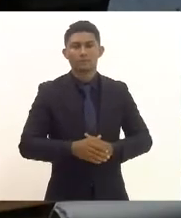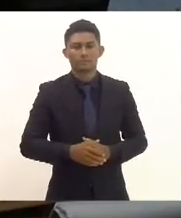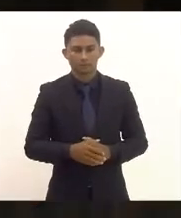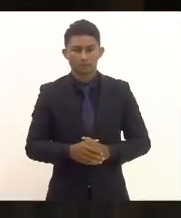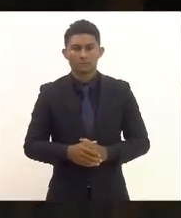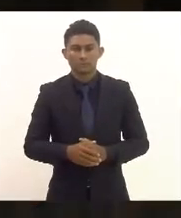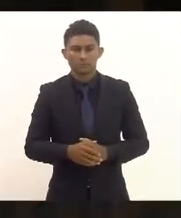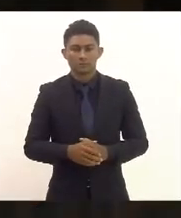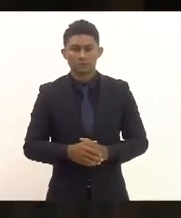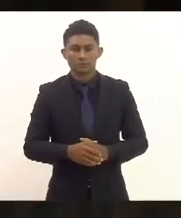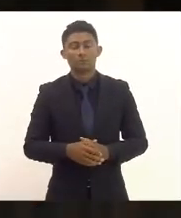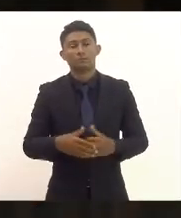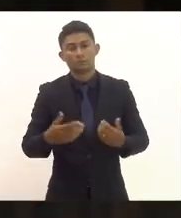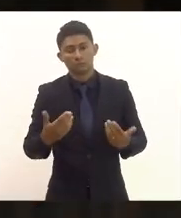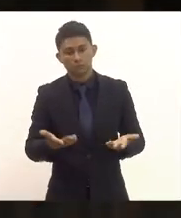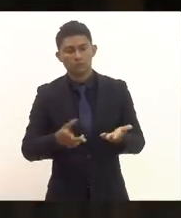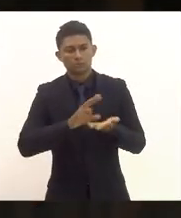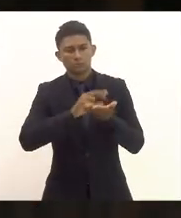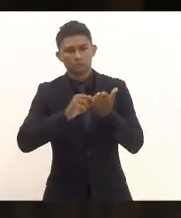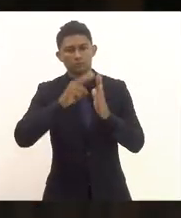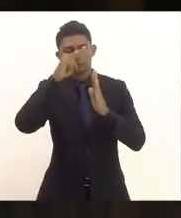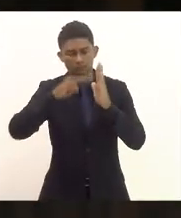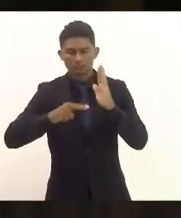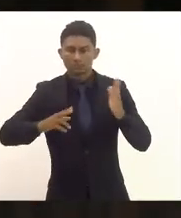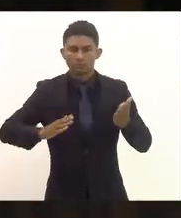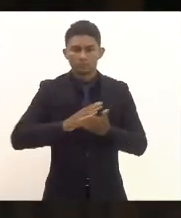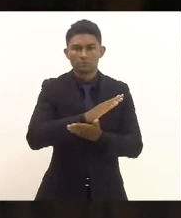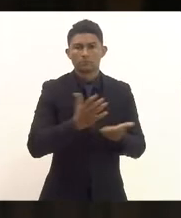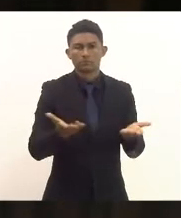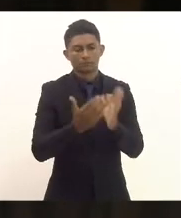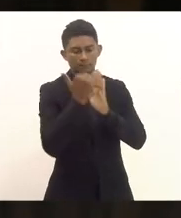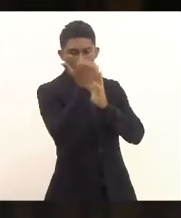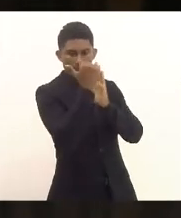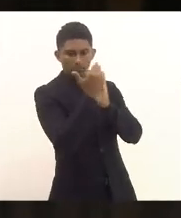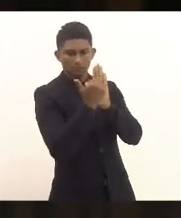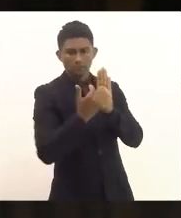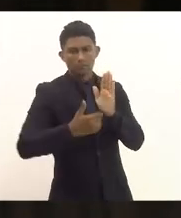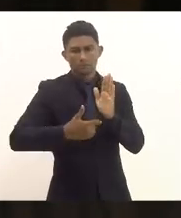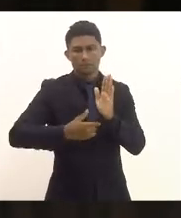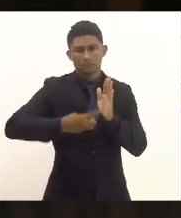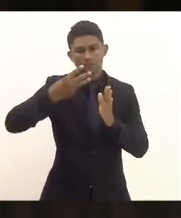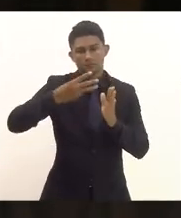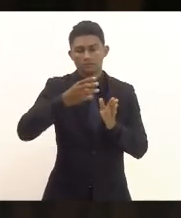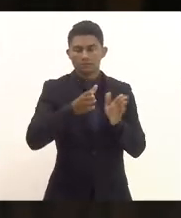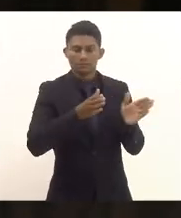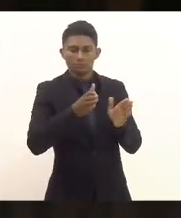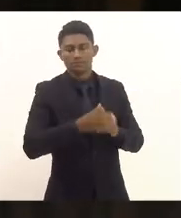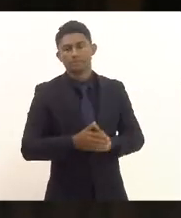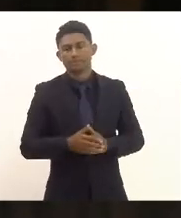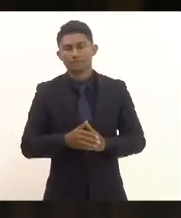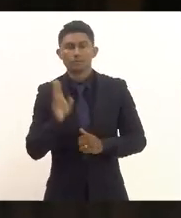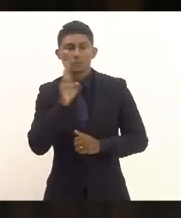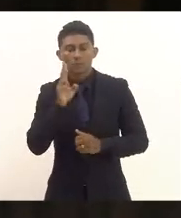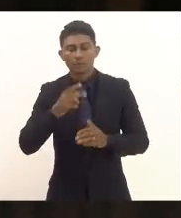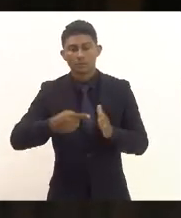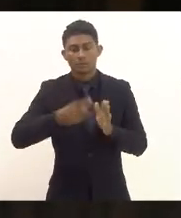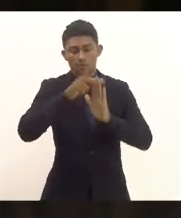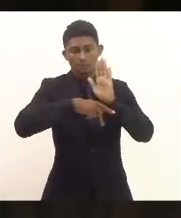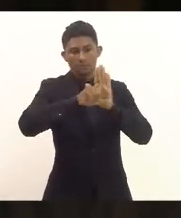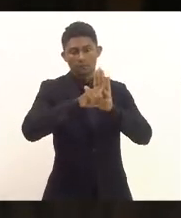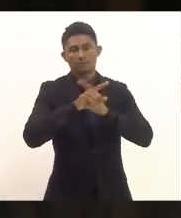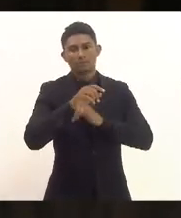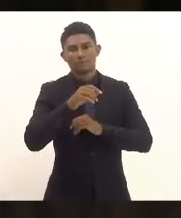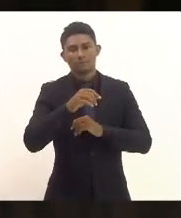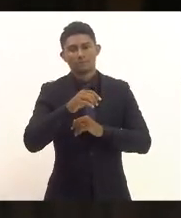a lida e aprovada a ata passa-se a ordem da 3ª sessão extraordinária em regime de urgência em discussão única projeto de lei complementar